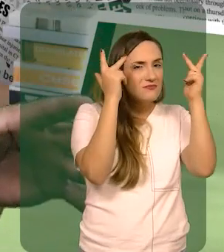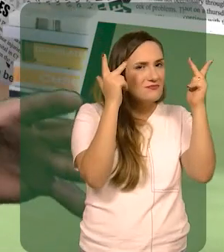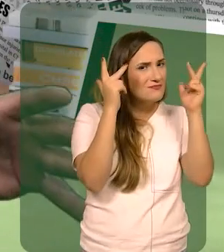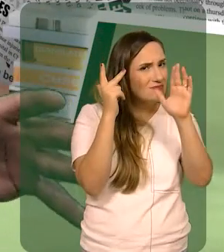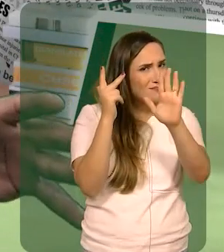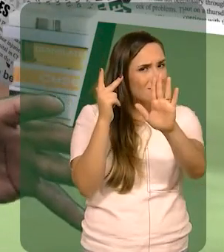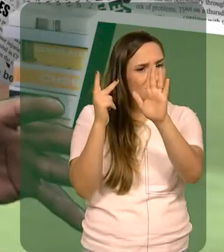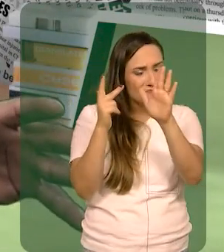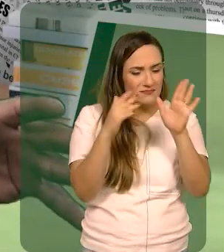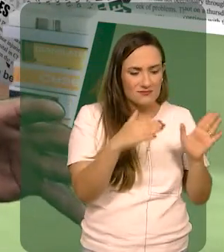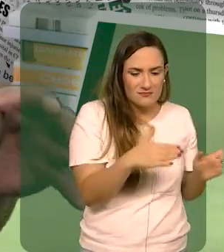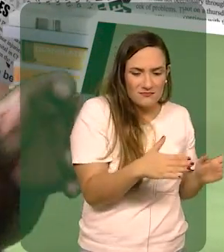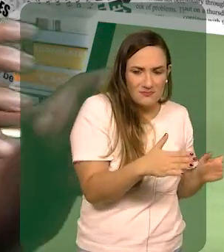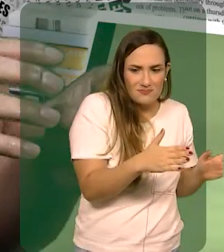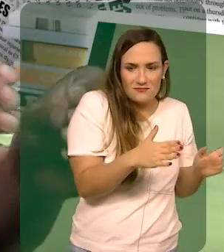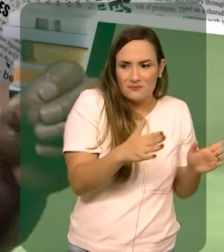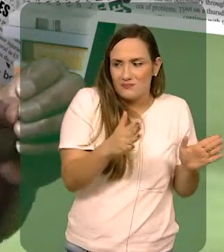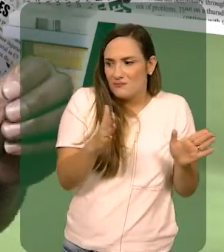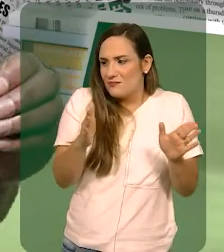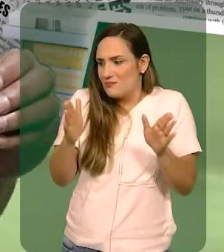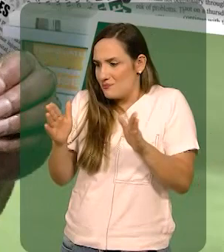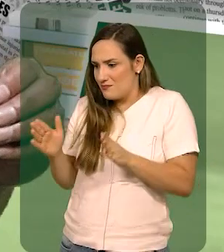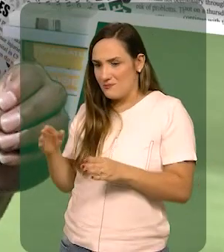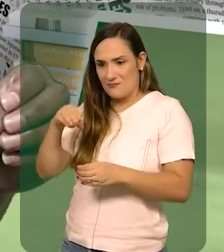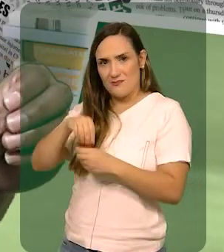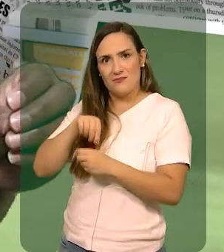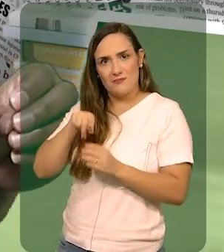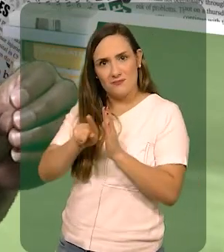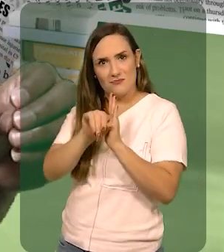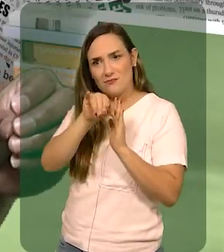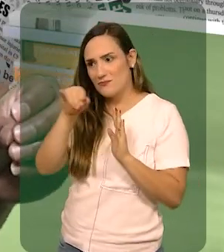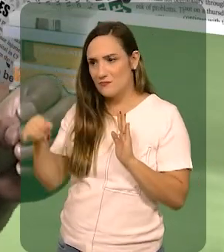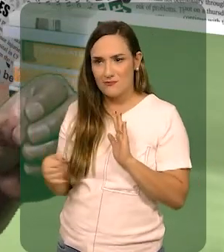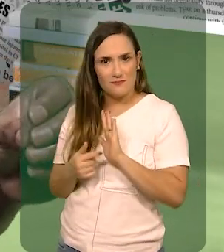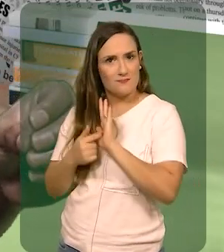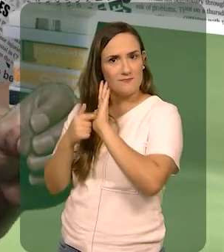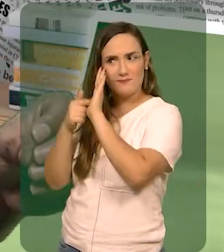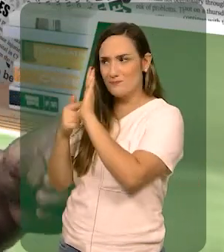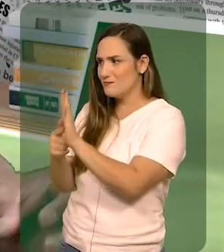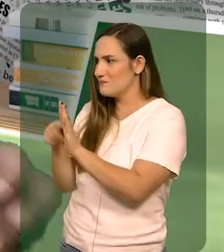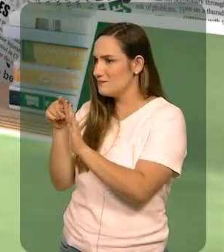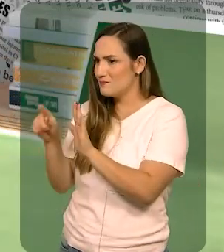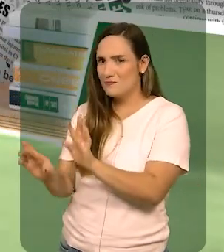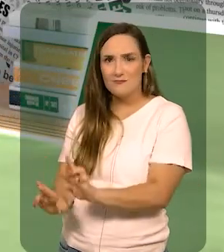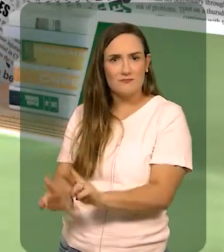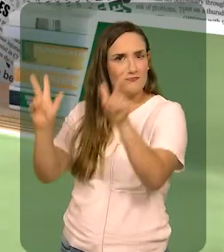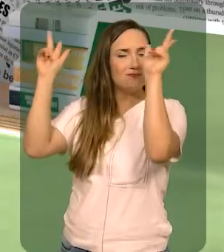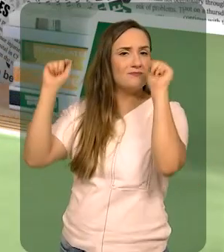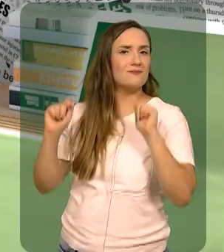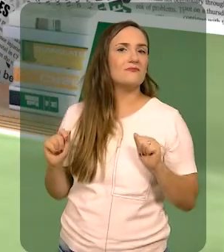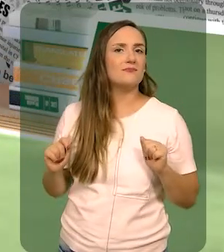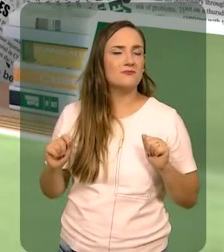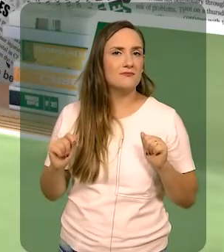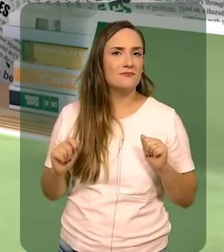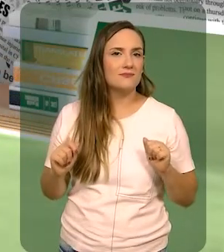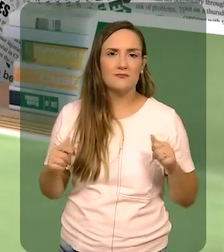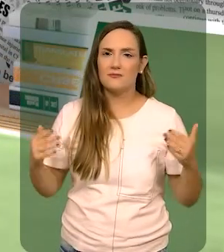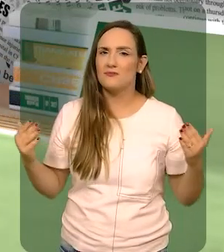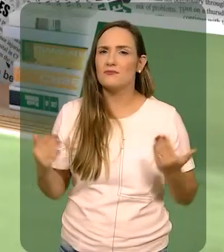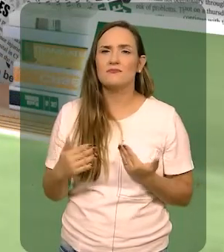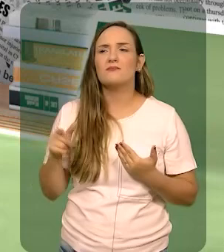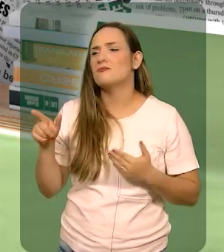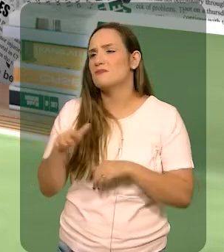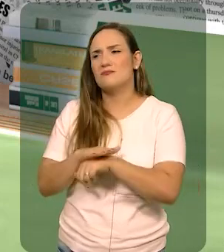na dele, né? O processo dentro do programa Cidadania Vida despertou isso